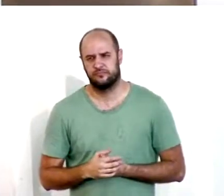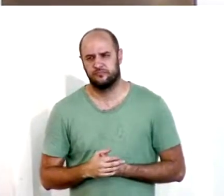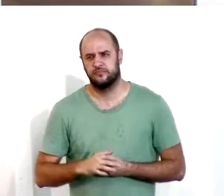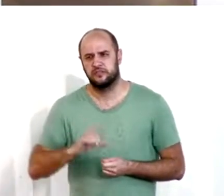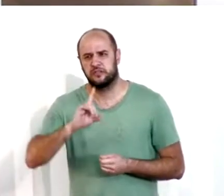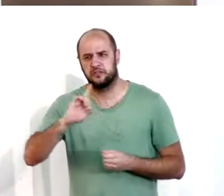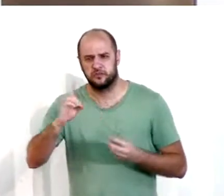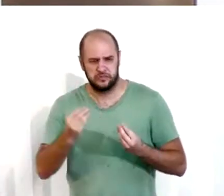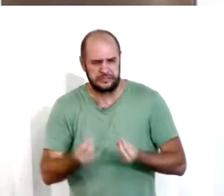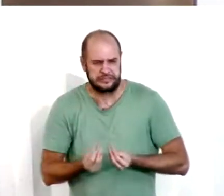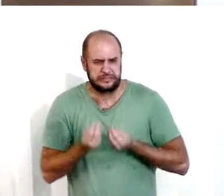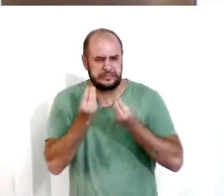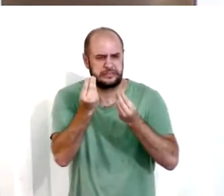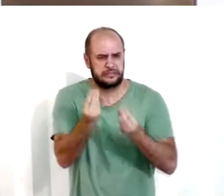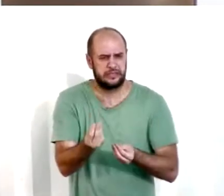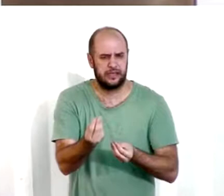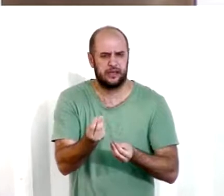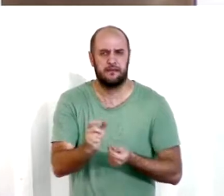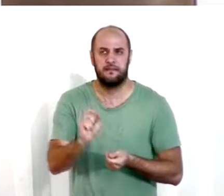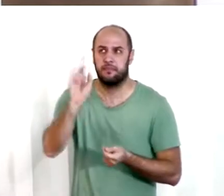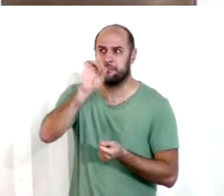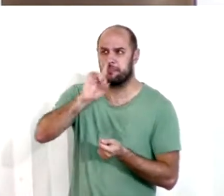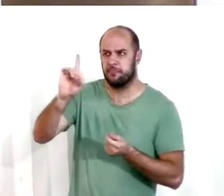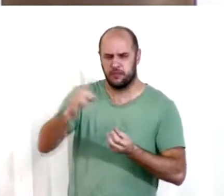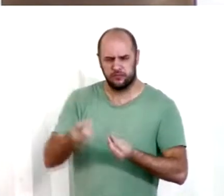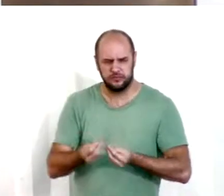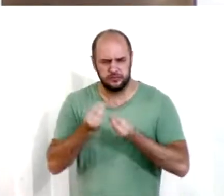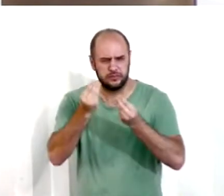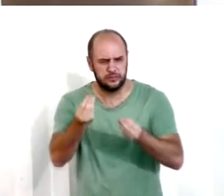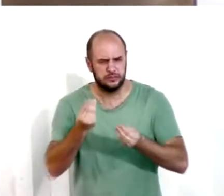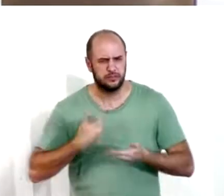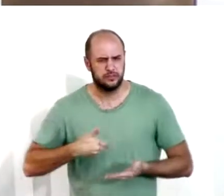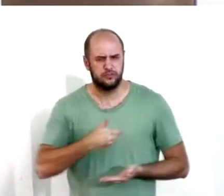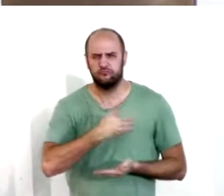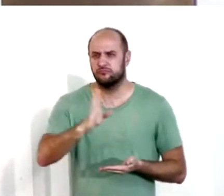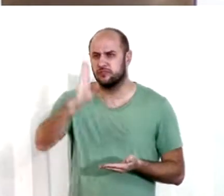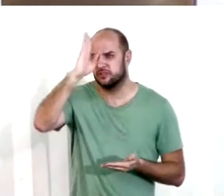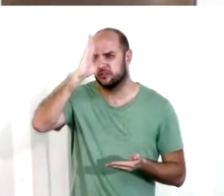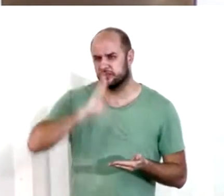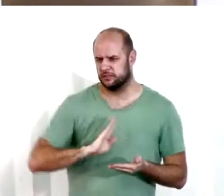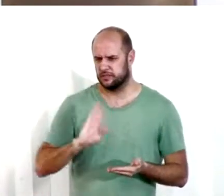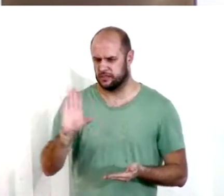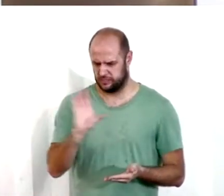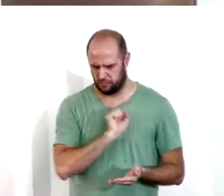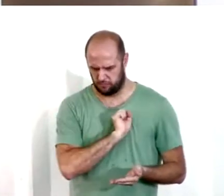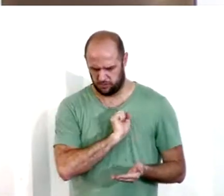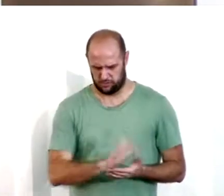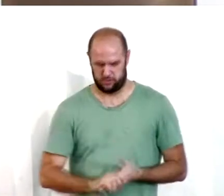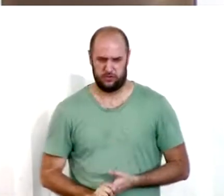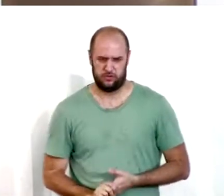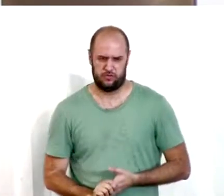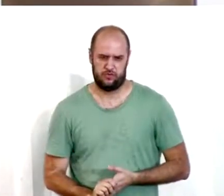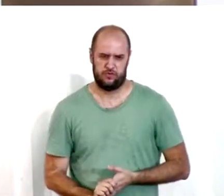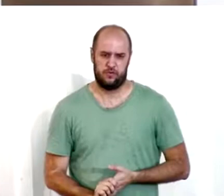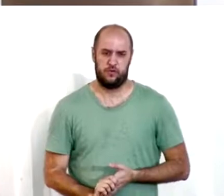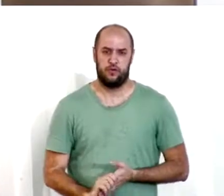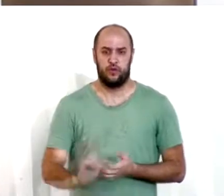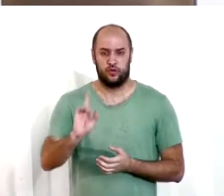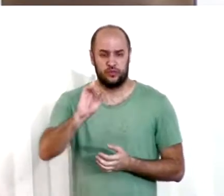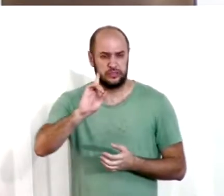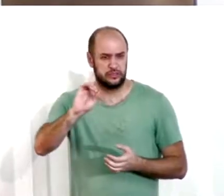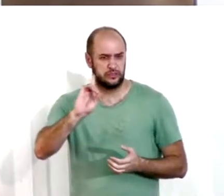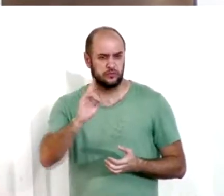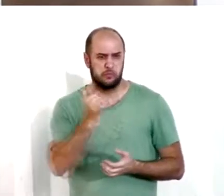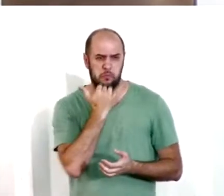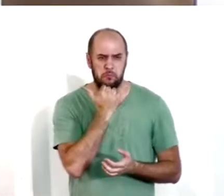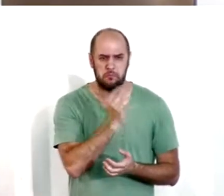nos concedeu, quem é Ele? Deus nos concedeu gratuitamente no amado, no qual temos a